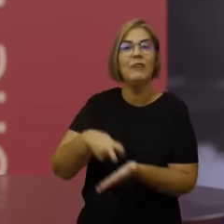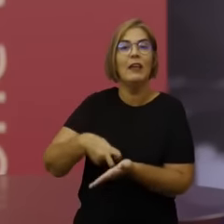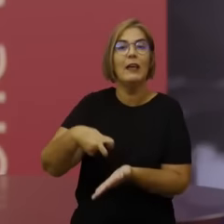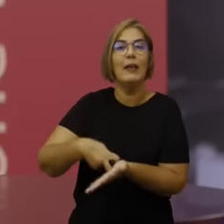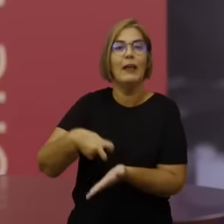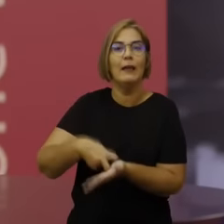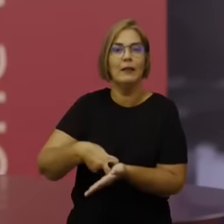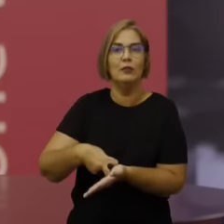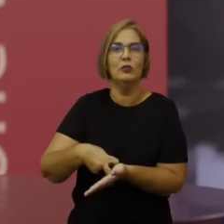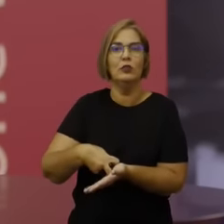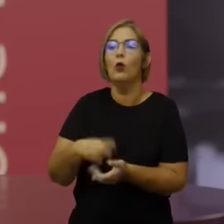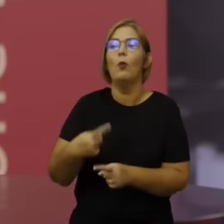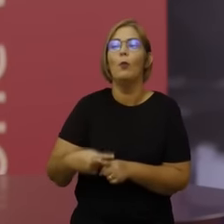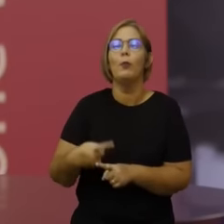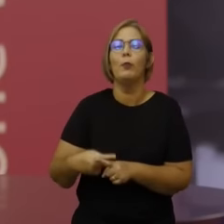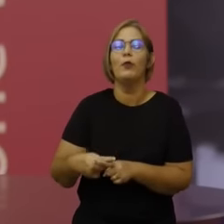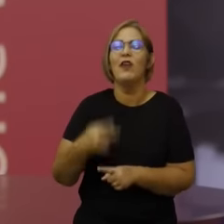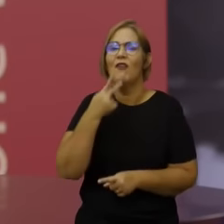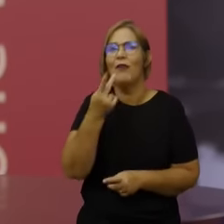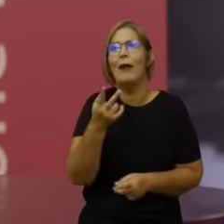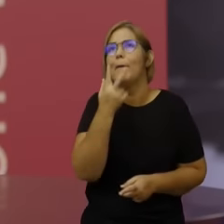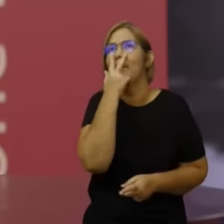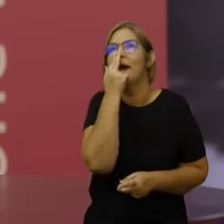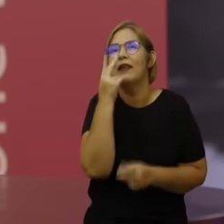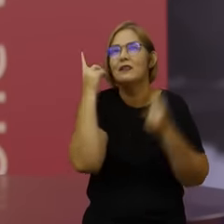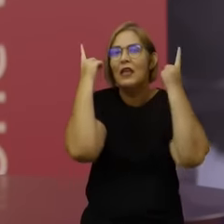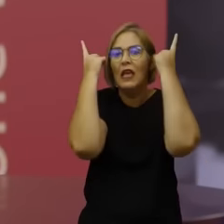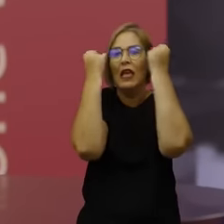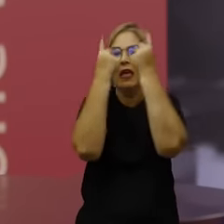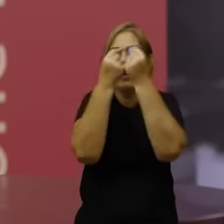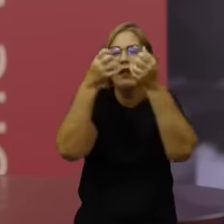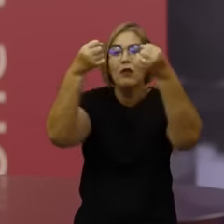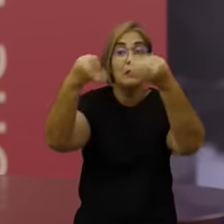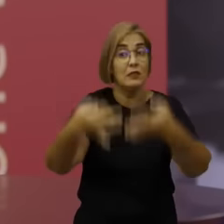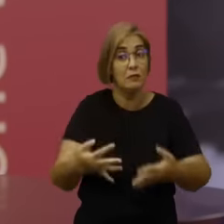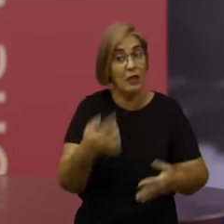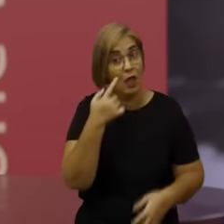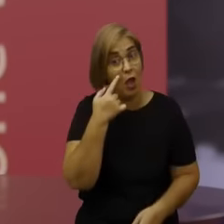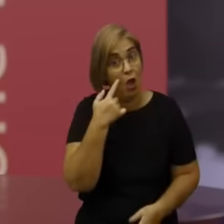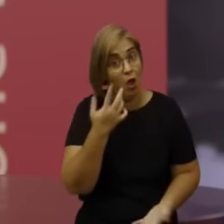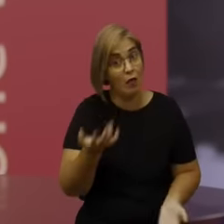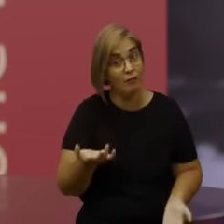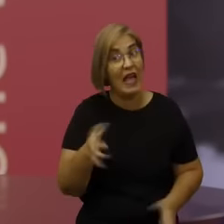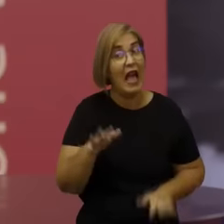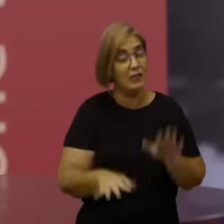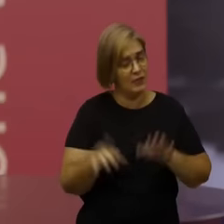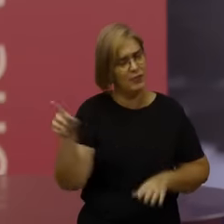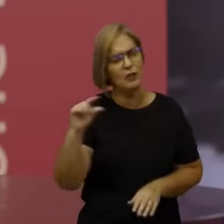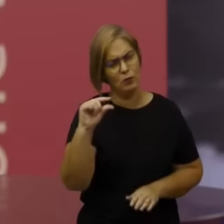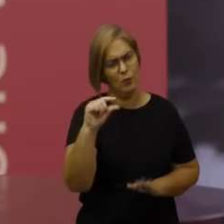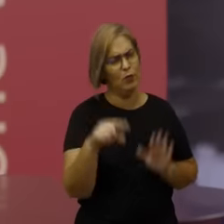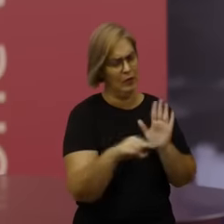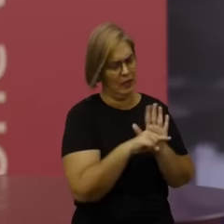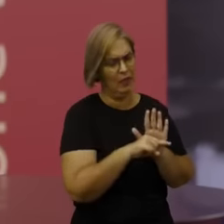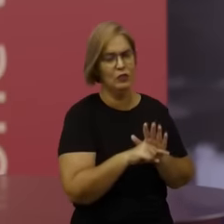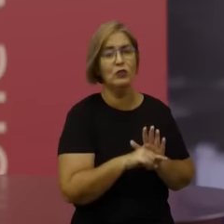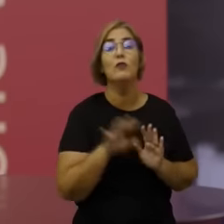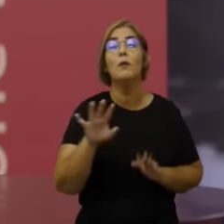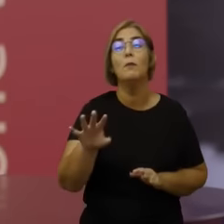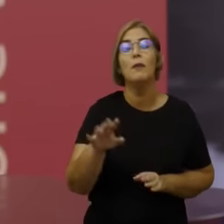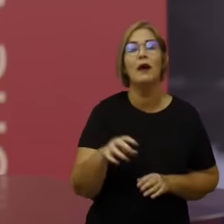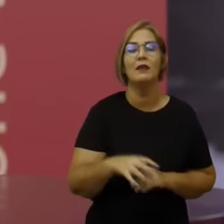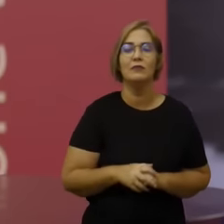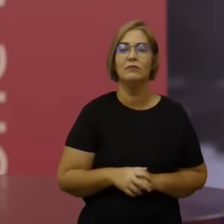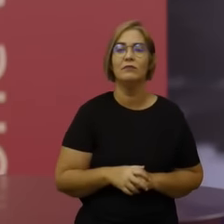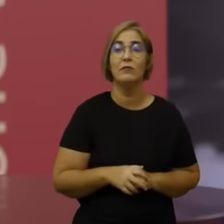é, é como se dissessem, né, os gregos dissessem bem, às vezes eles são pessimistas, não é? Então eles dizem assim: "O